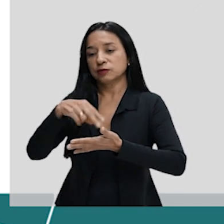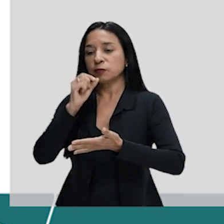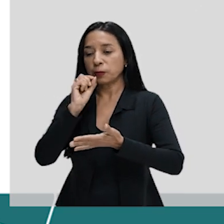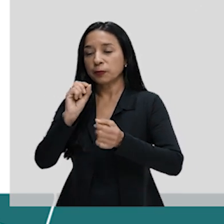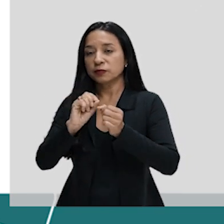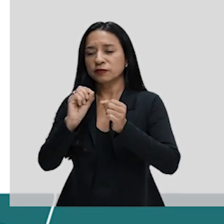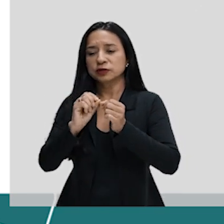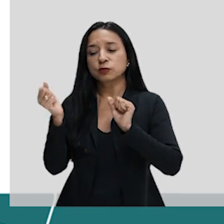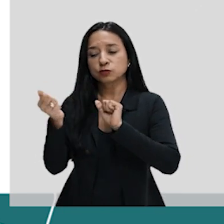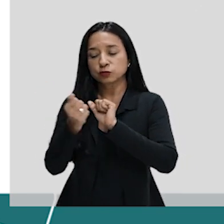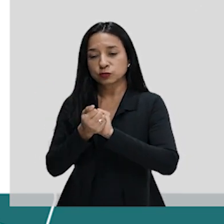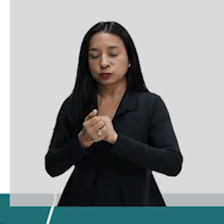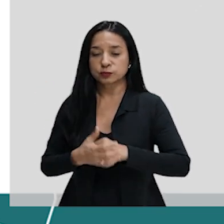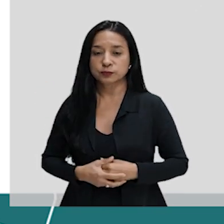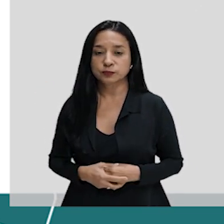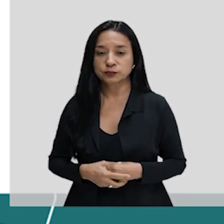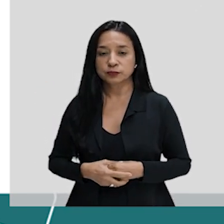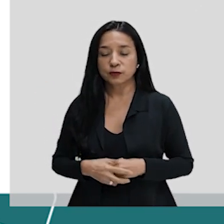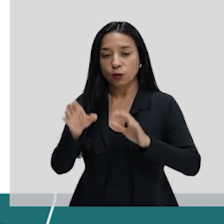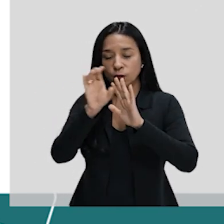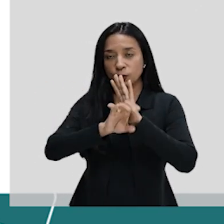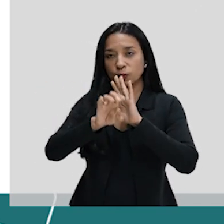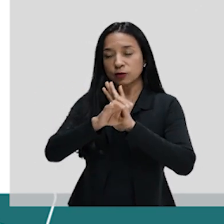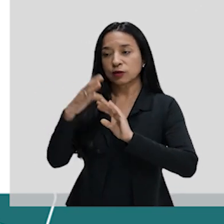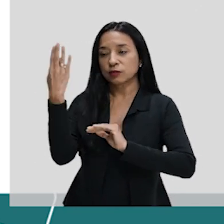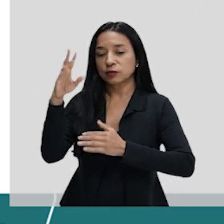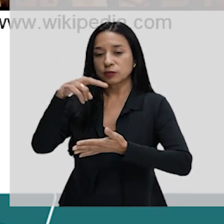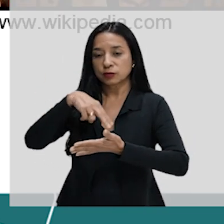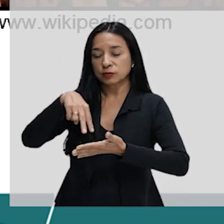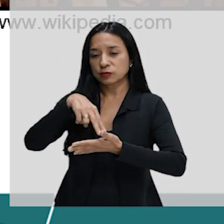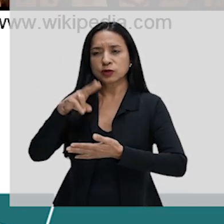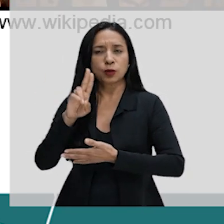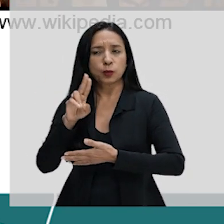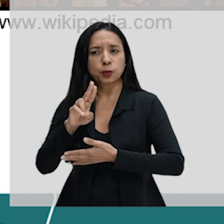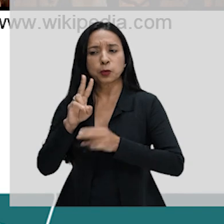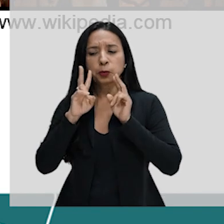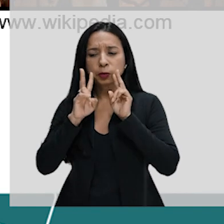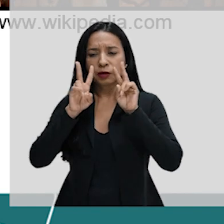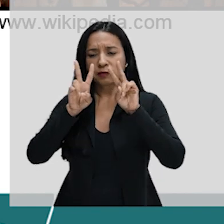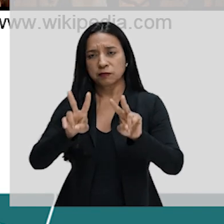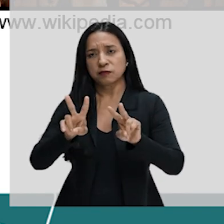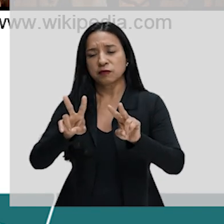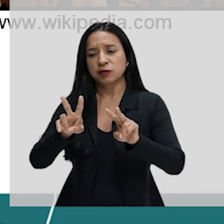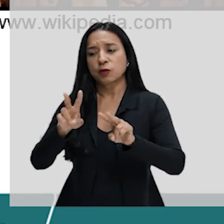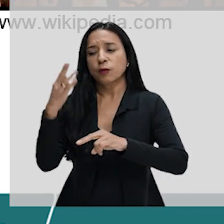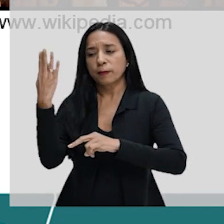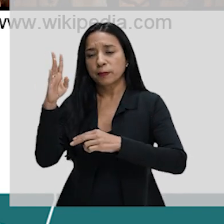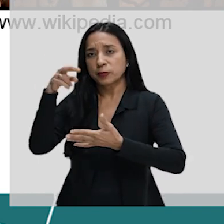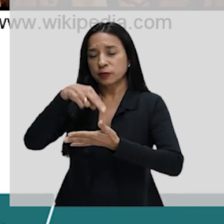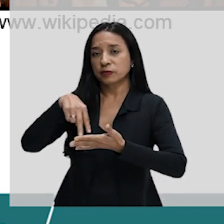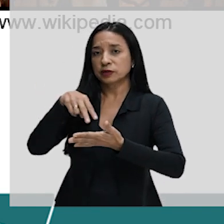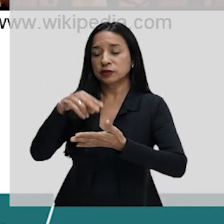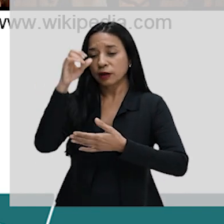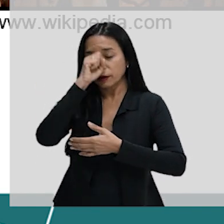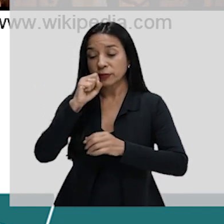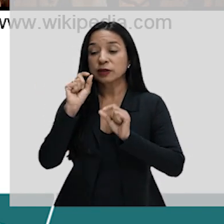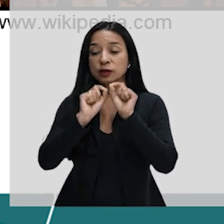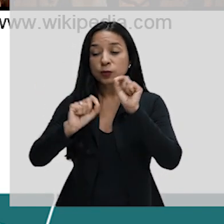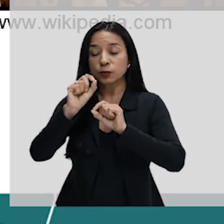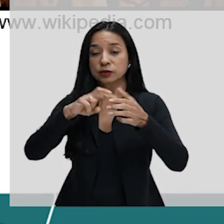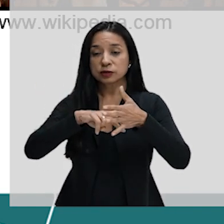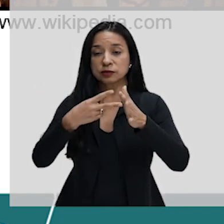conceito, sobre a origem, a classificação da dança, linhas de experiência, os